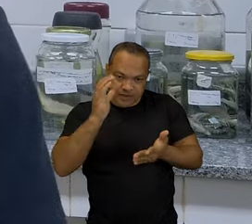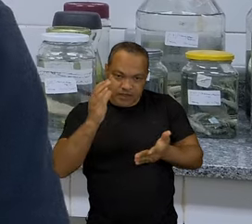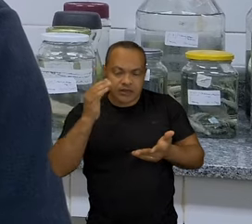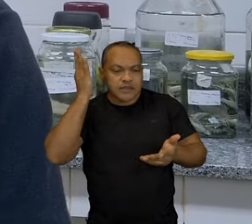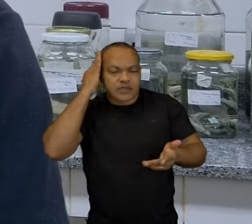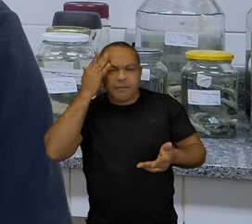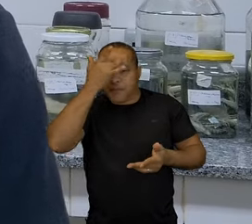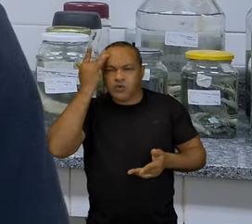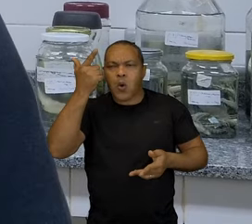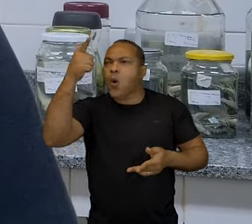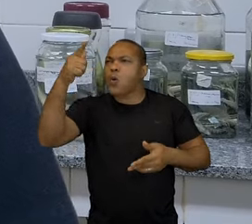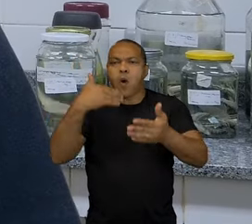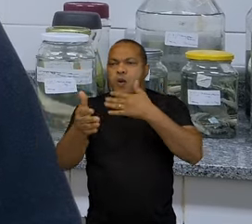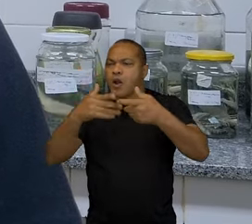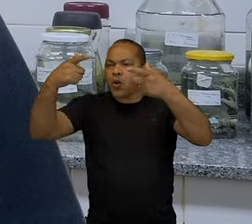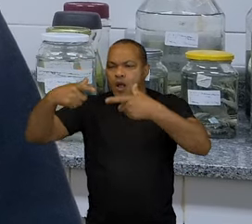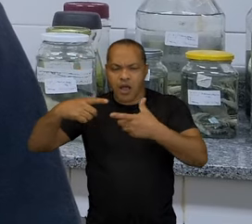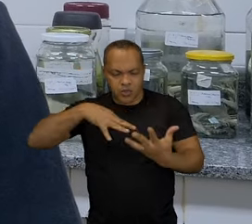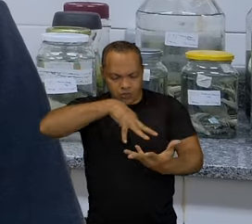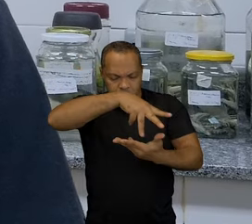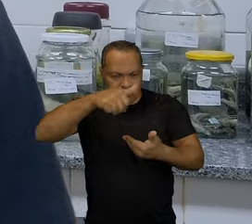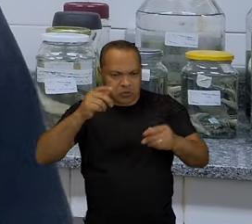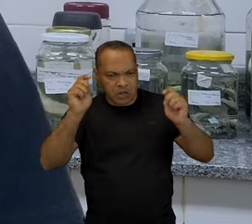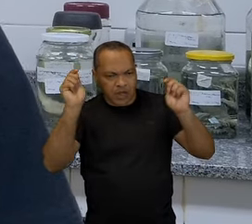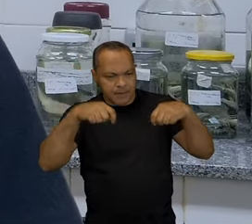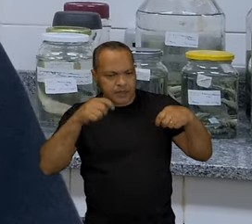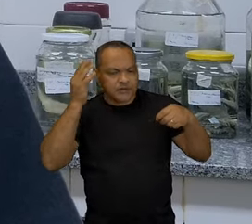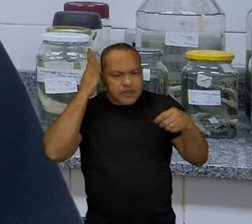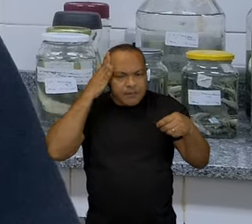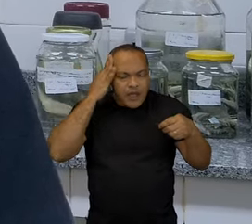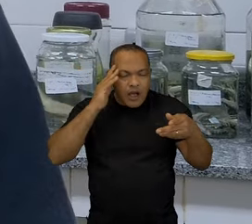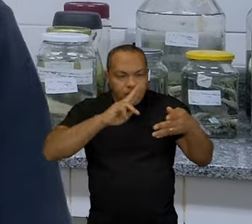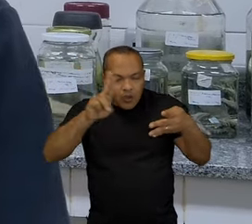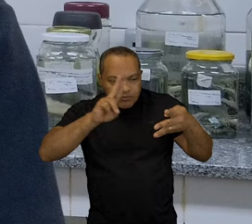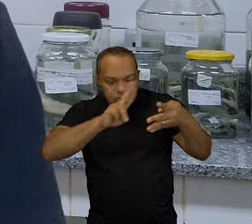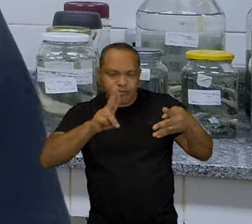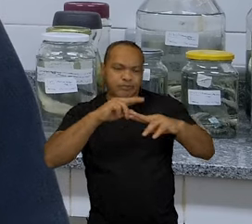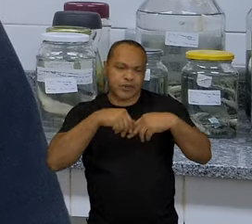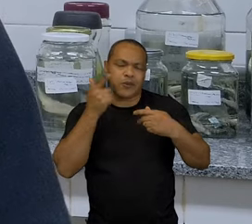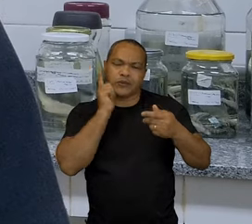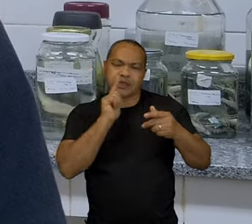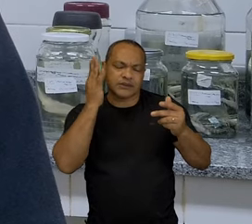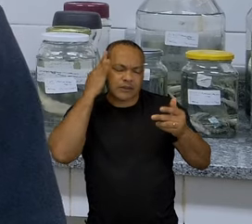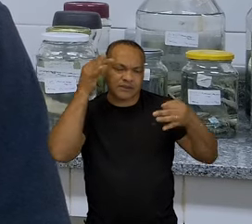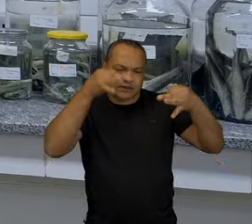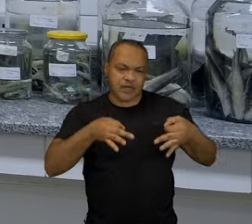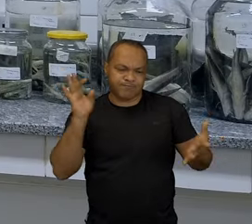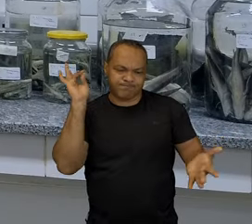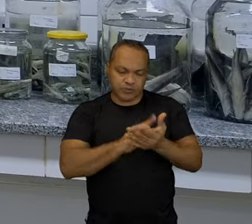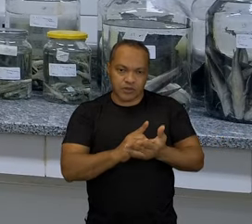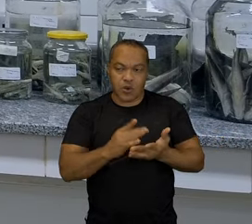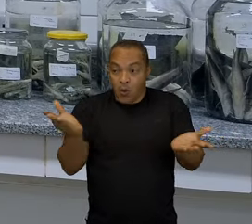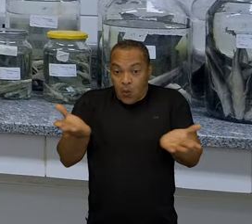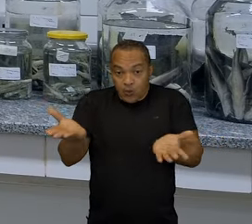que cientistas de qualquer parte do mundo consigam conversar entre si sobre aquela determinada espécie.